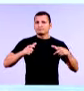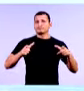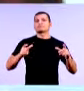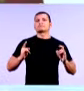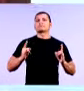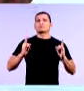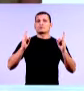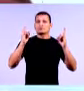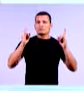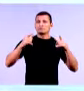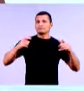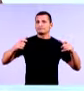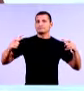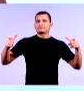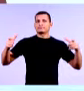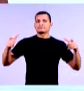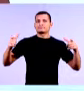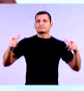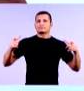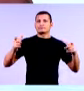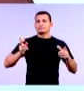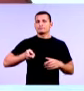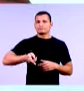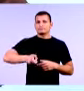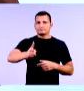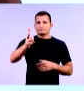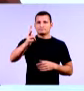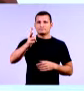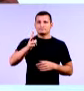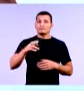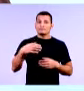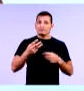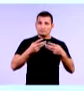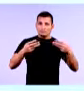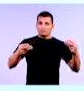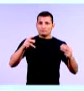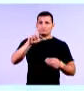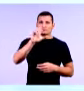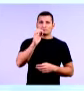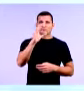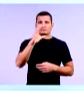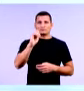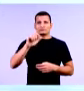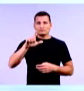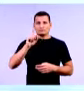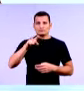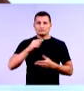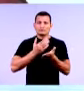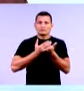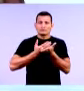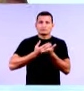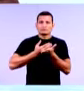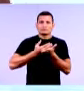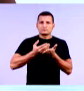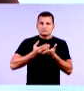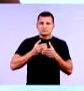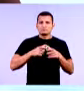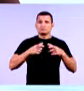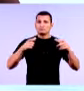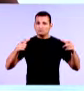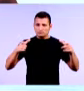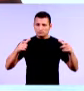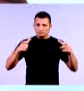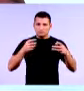seja, e assim por diante. Então, a rede local é o início, né, da maioria das